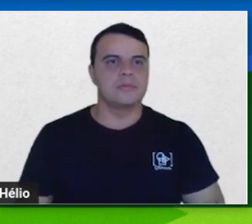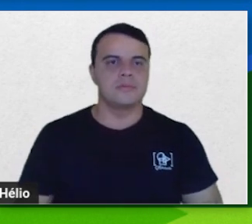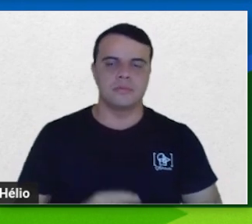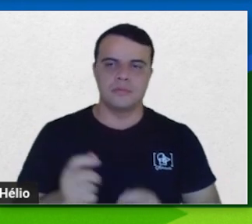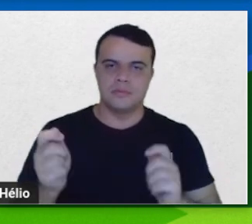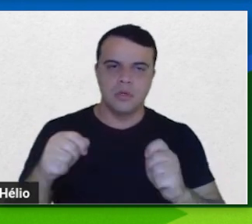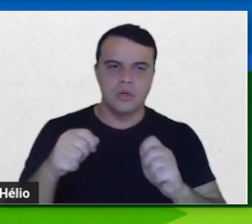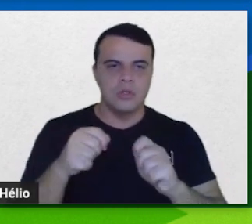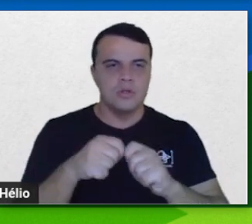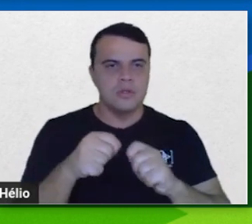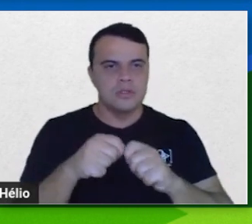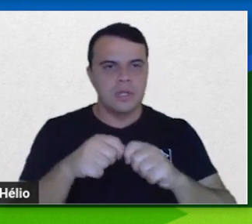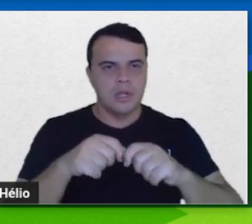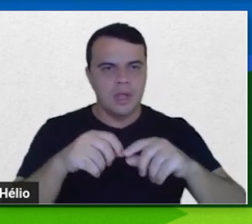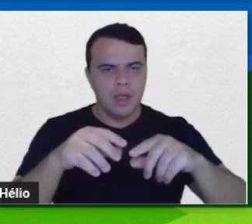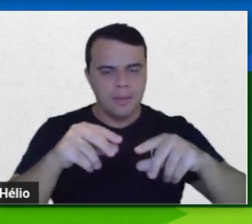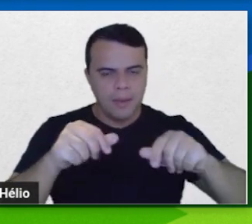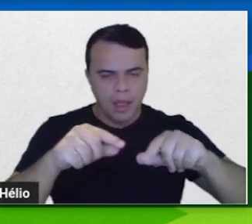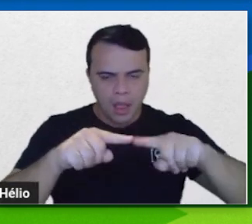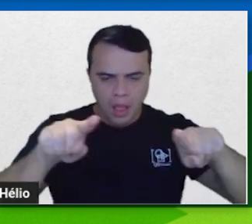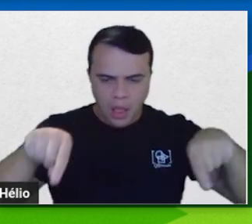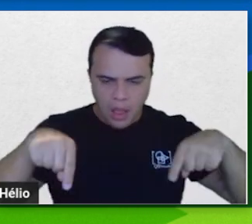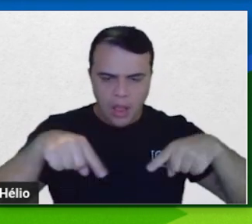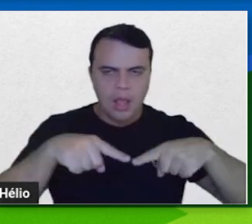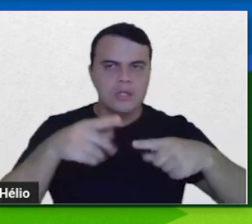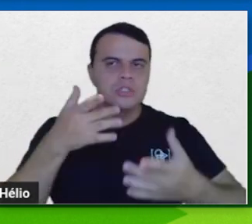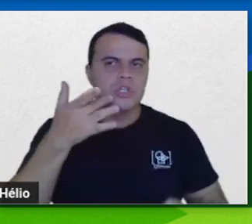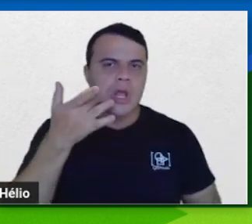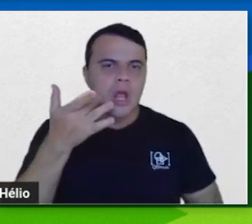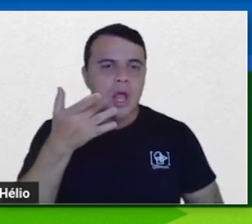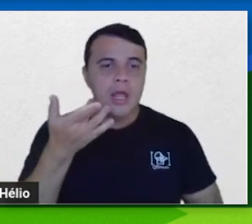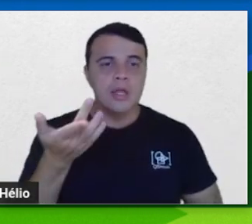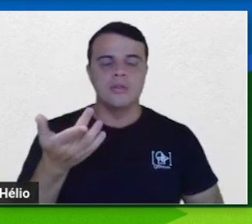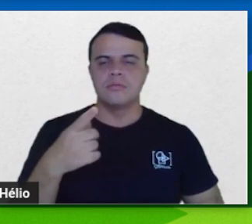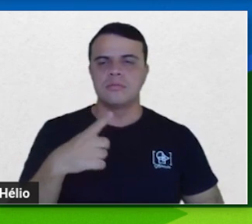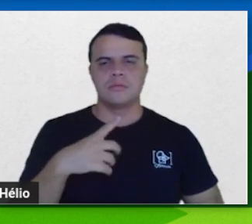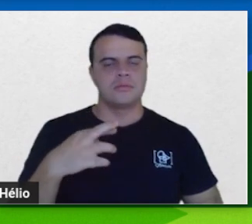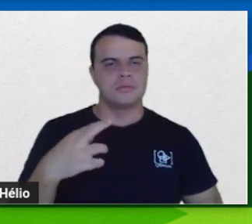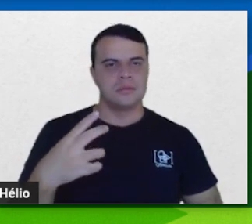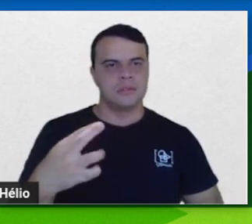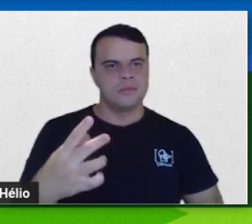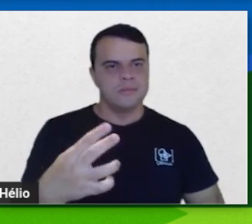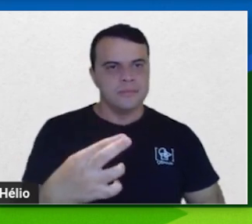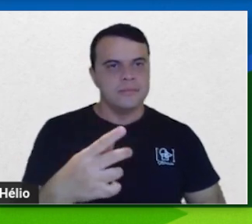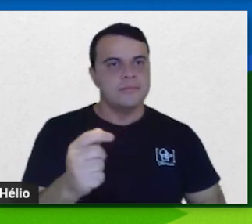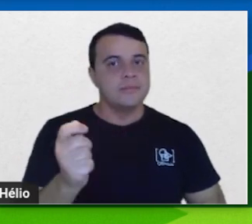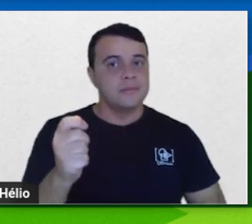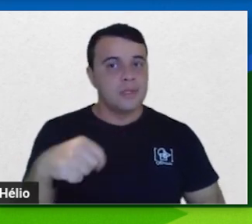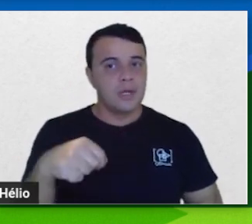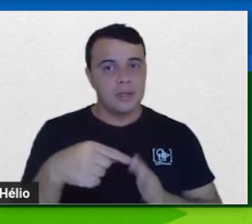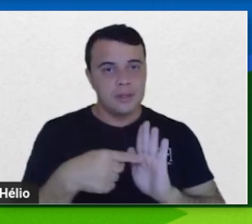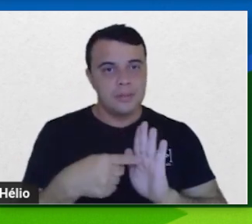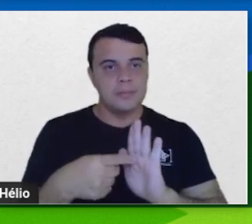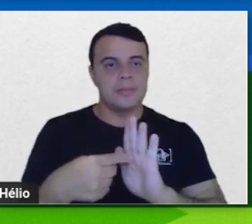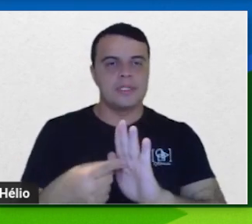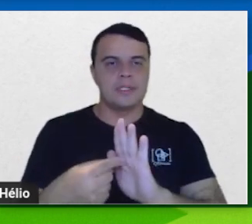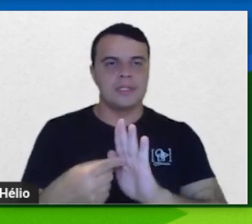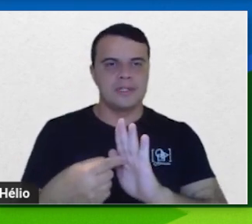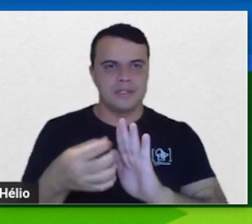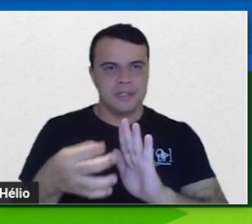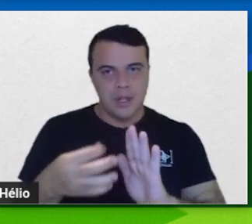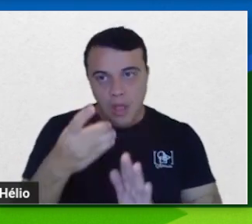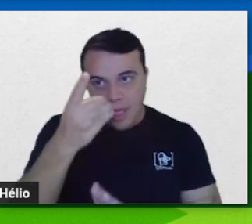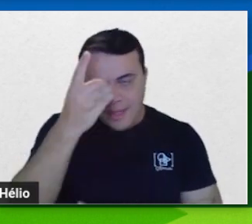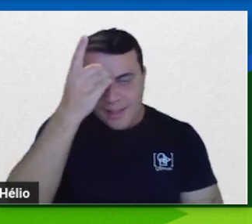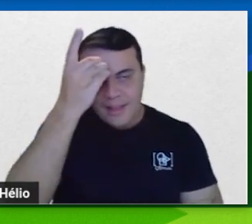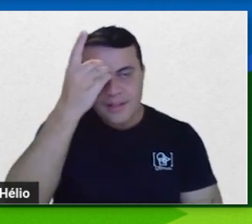fazer maquete, fazer teatro, né? Então, a ideia é que eles possam apresentar de forma